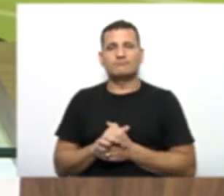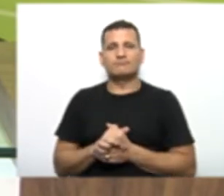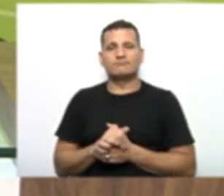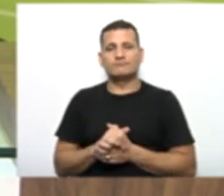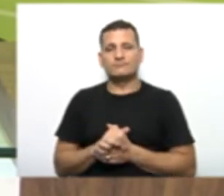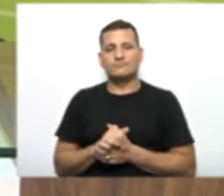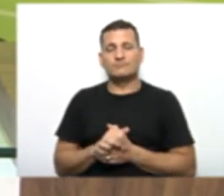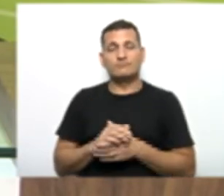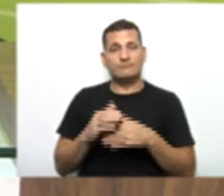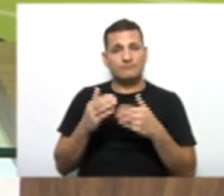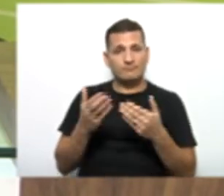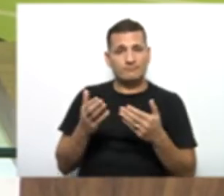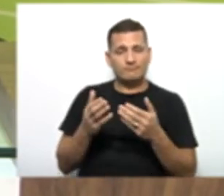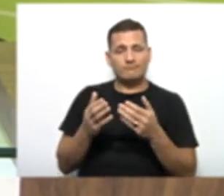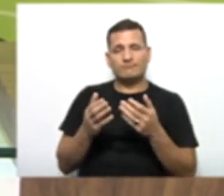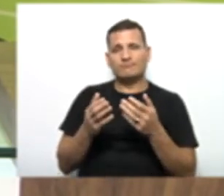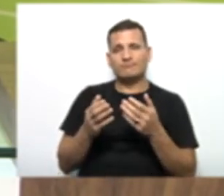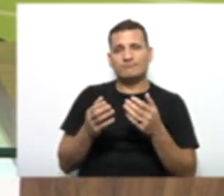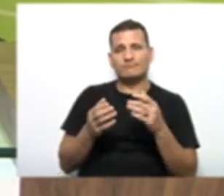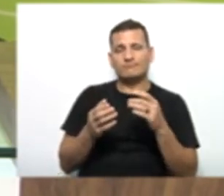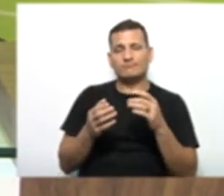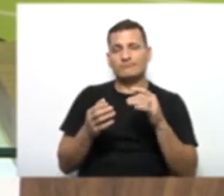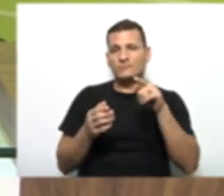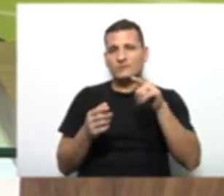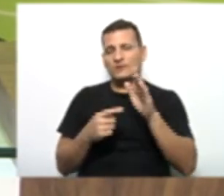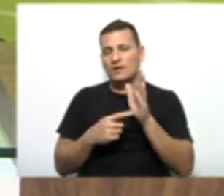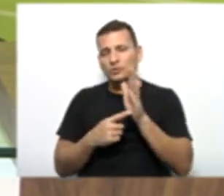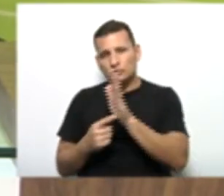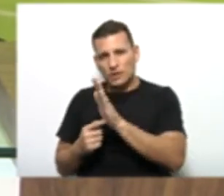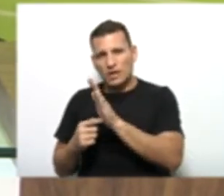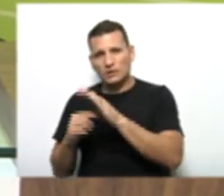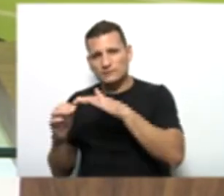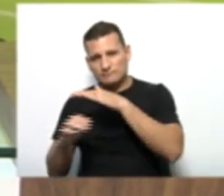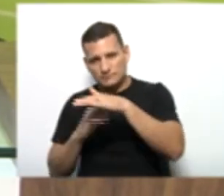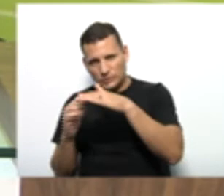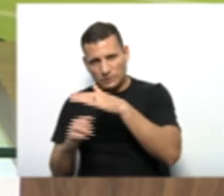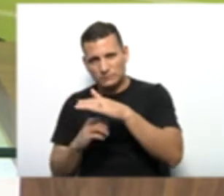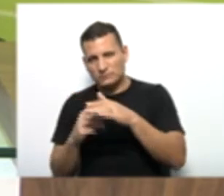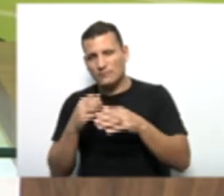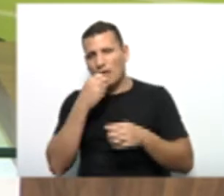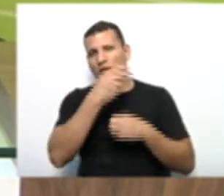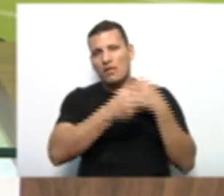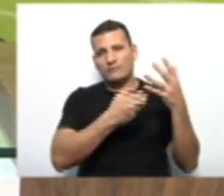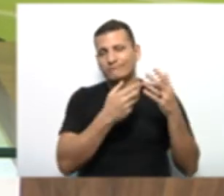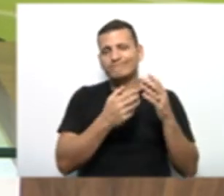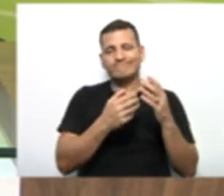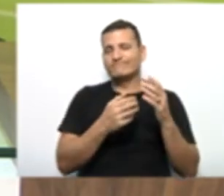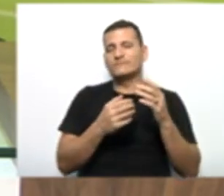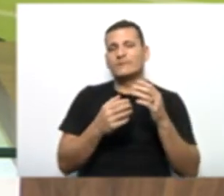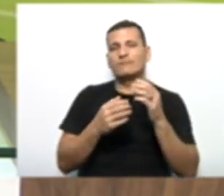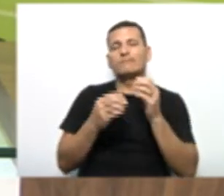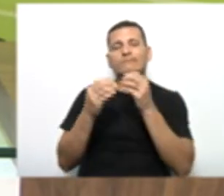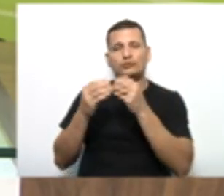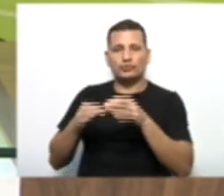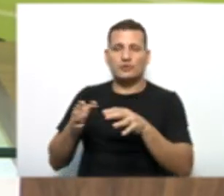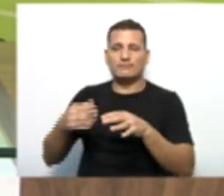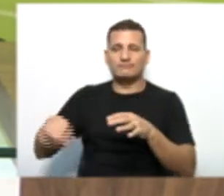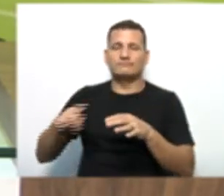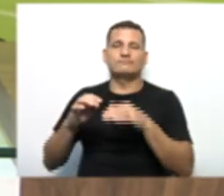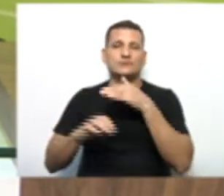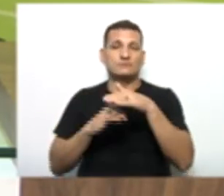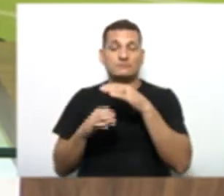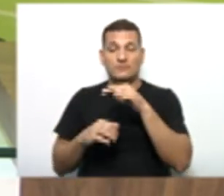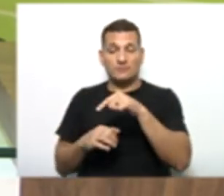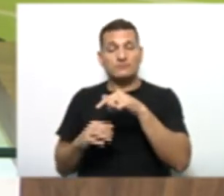trabalho. Então, em vez de você estar ajudando a empresa que você trabalha, você estará prejudicando a imagem dessa empresa. Essa empresa futuramente